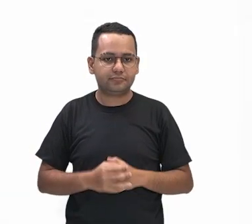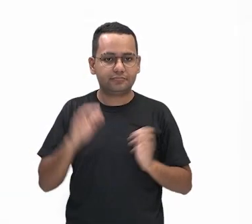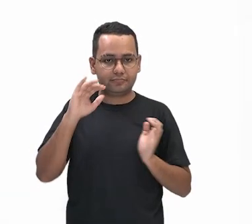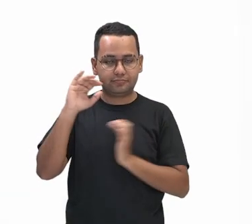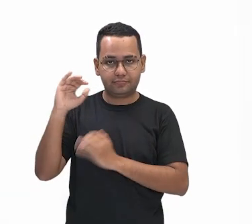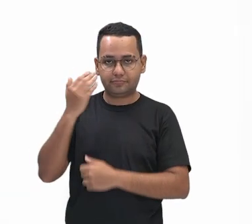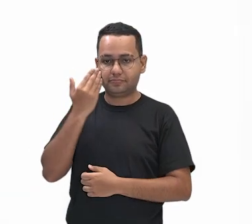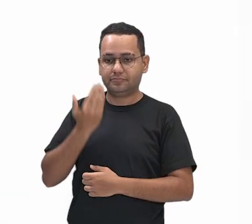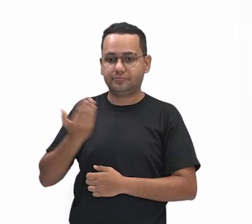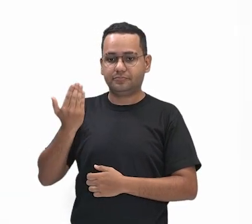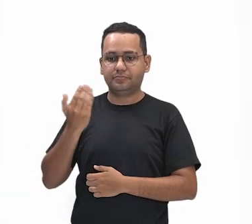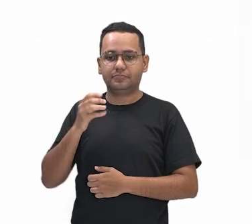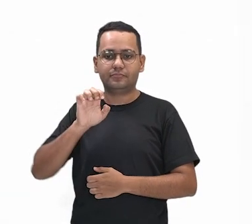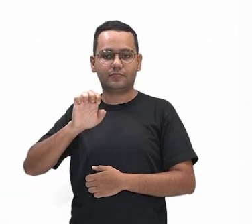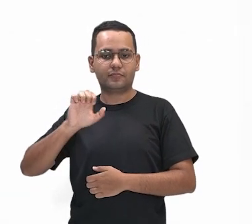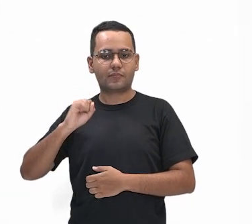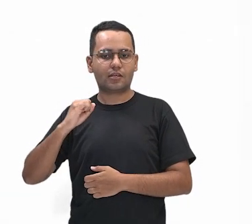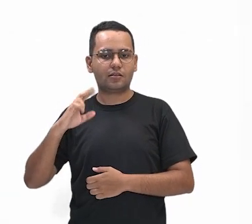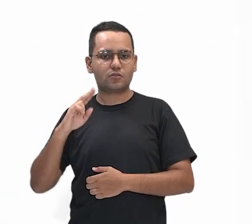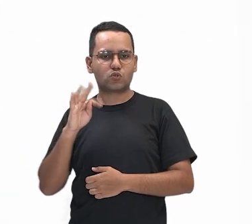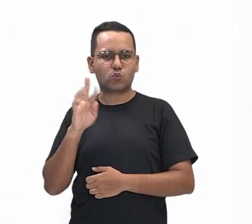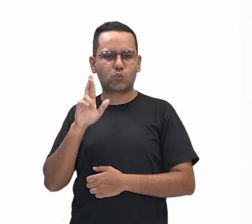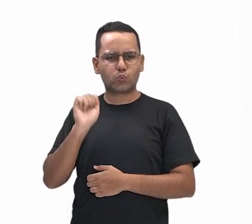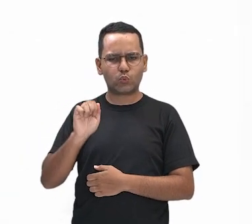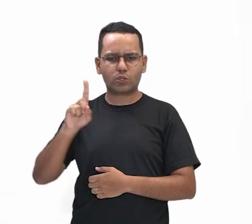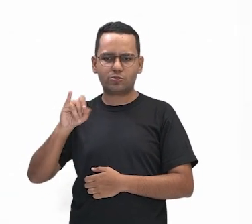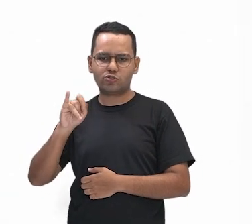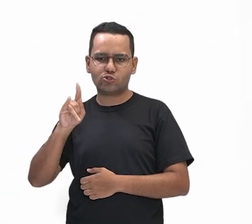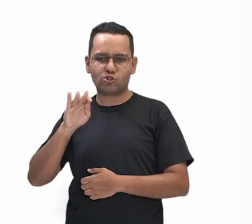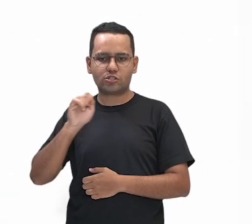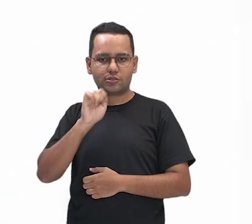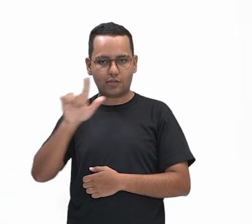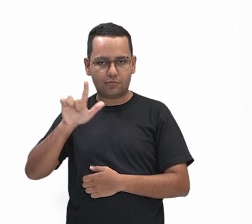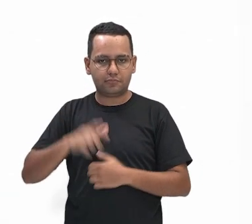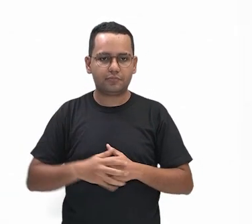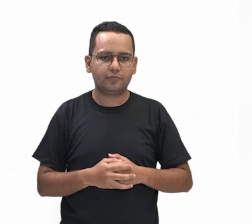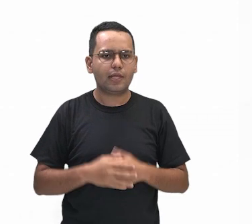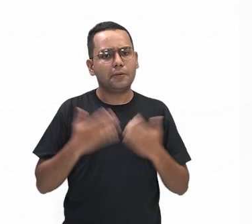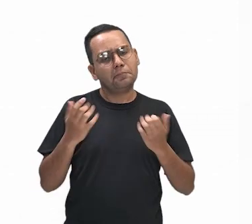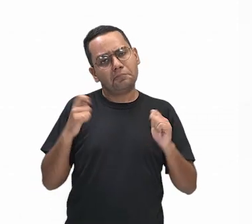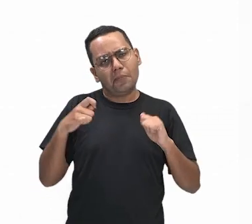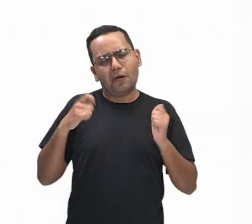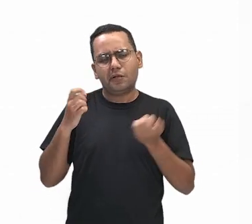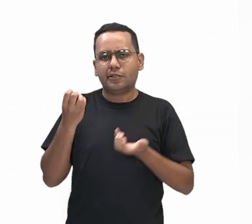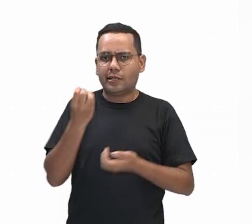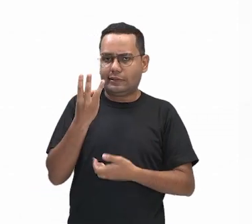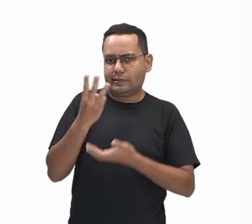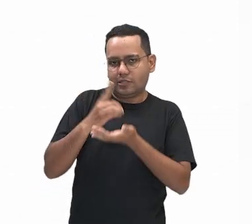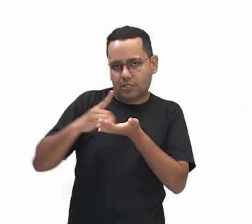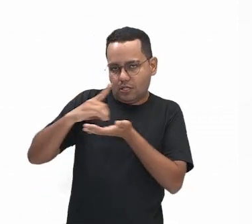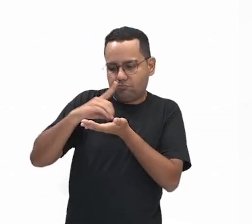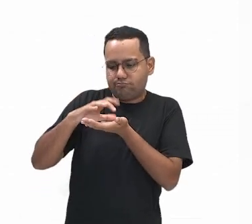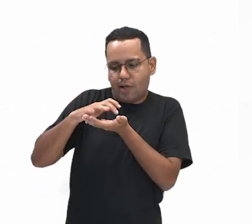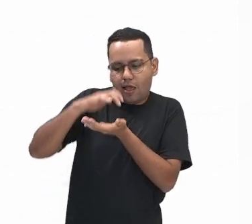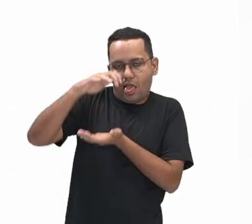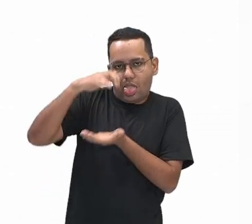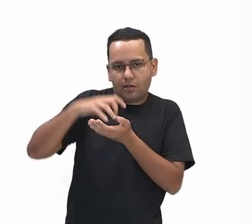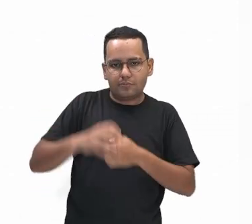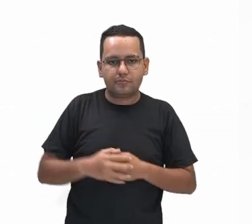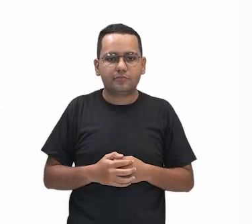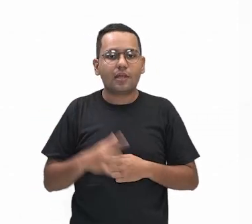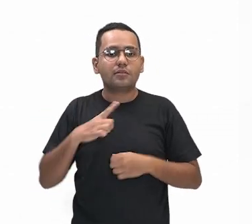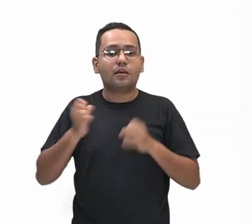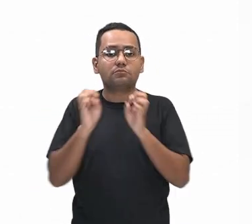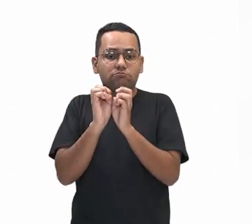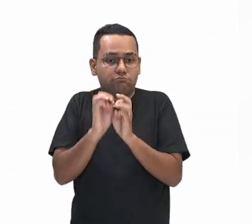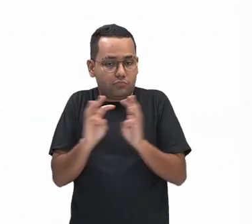digital. Vamos conhecer. Também chamada de modelagem 3D, é produzida por meio de softwares que